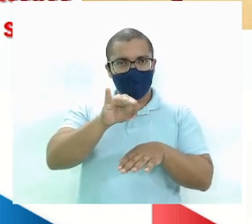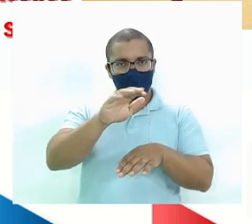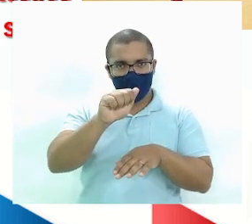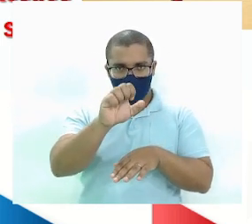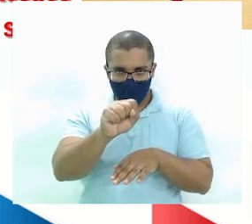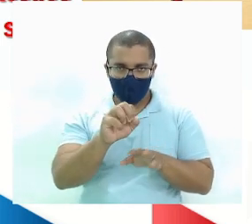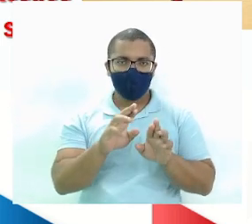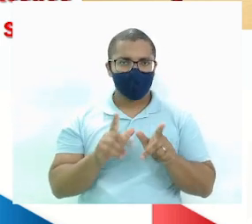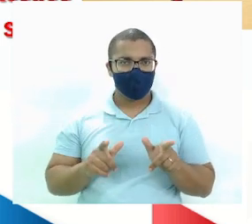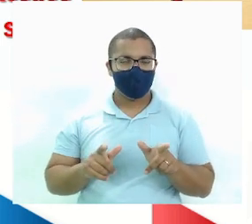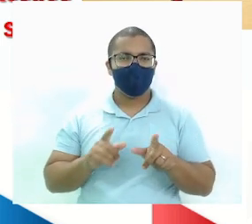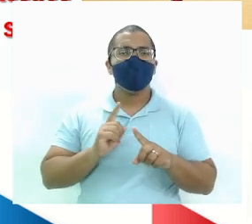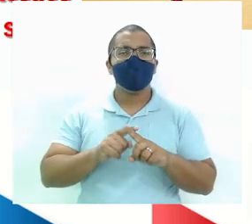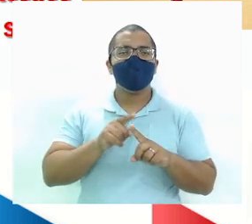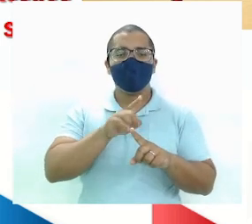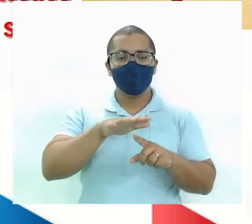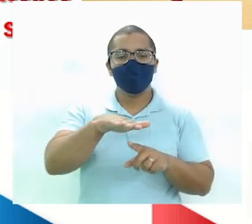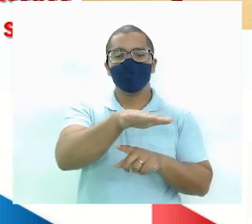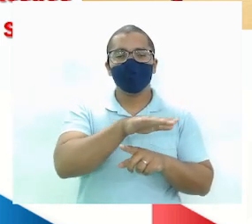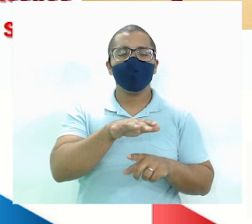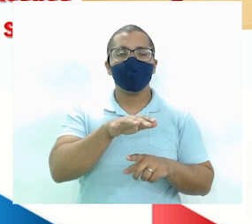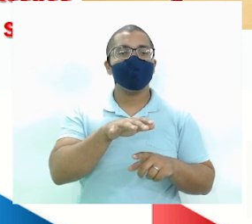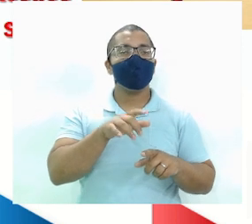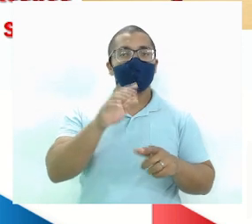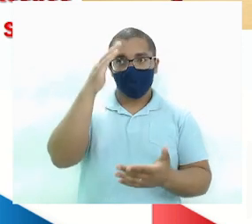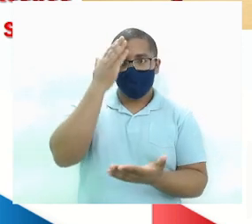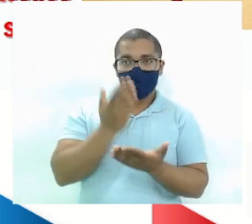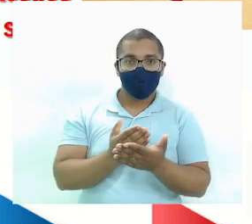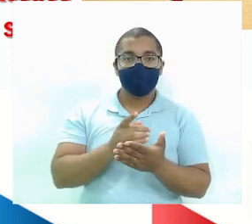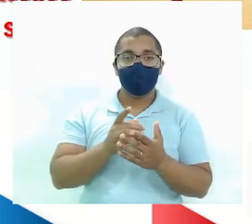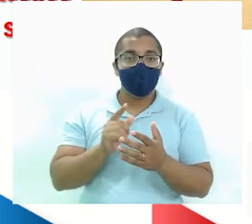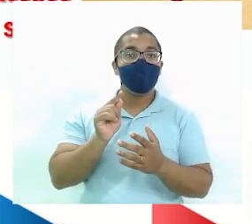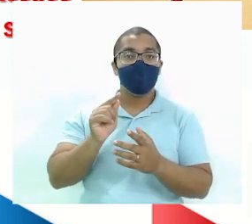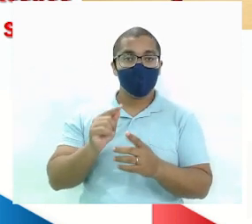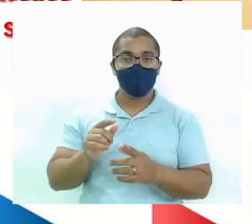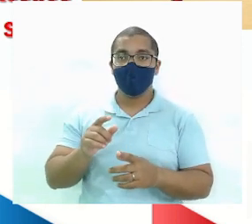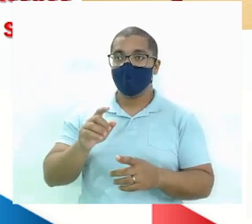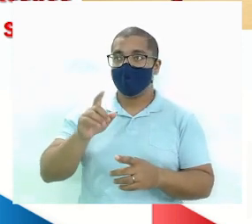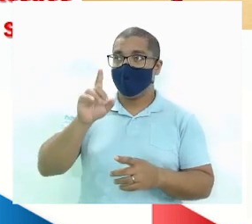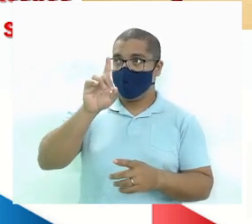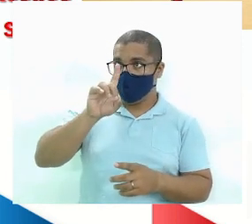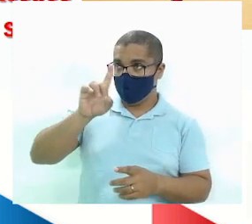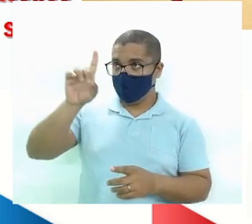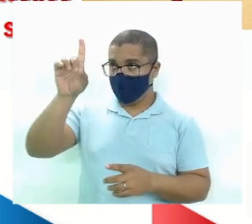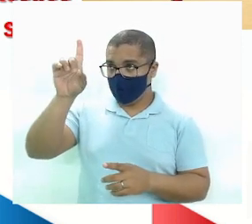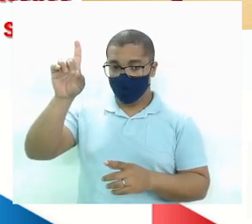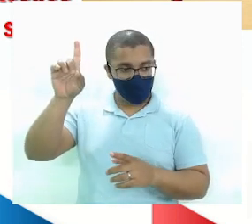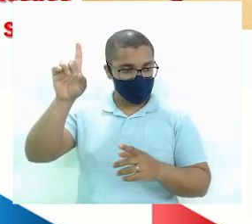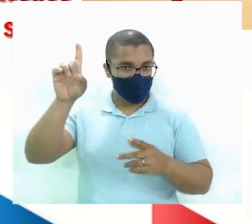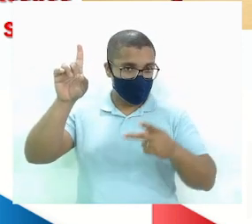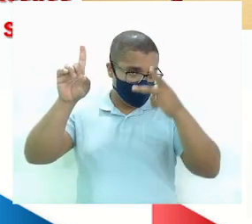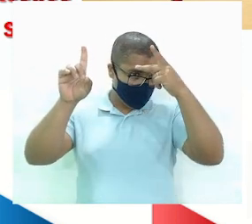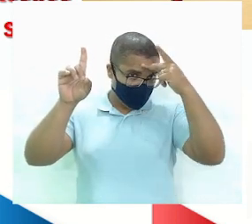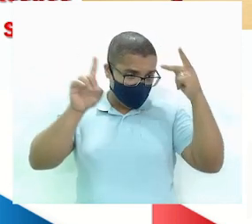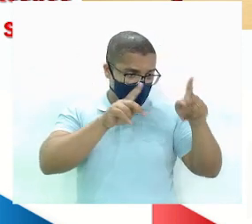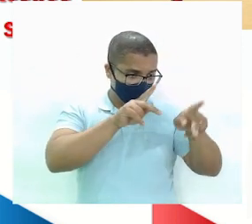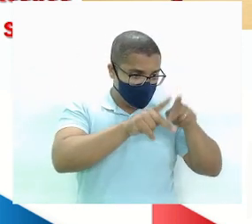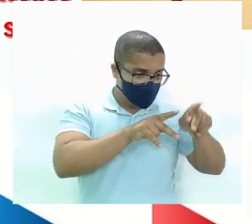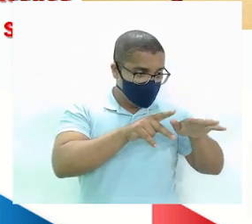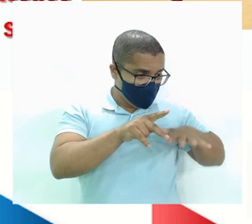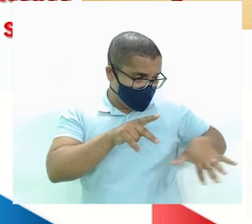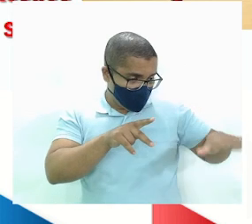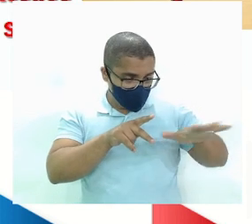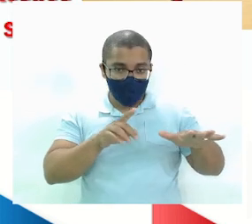consistia na crença do que ele era um intermediário entre os deuses e os homens. Então, o chefe